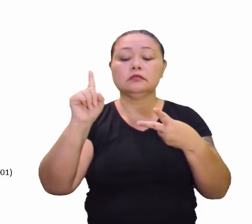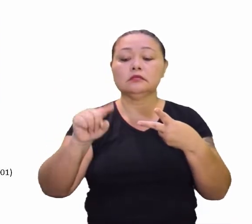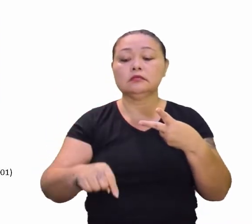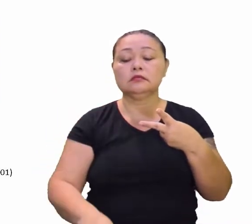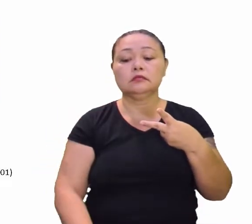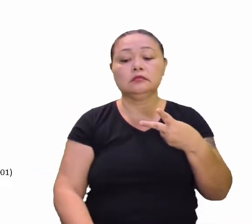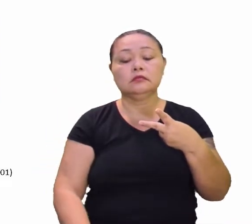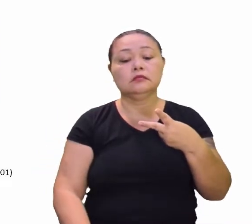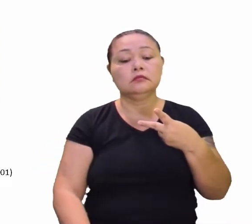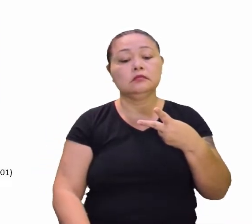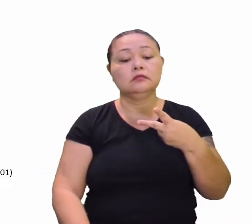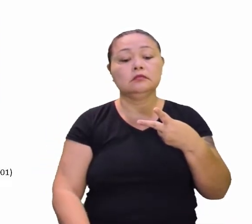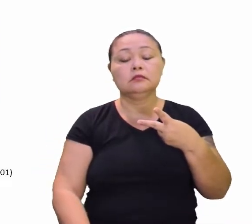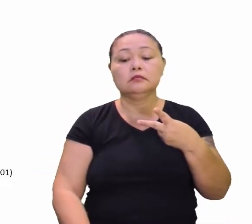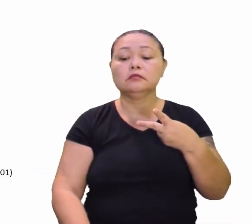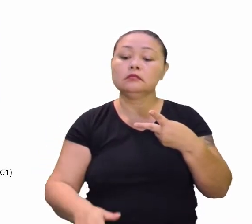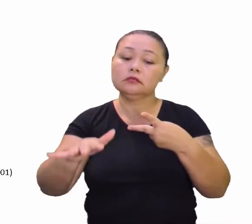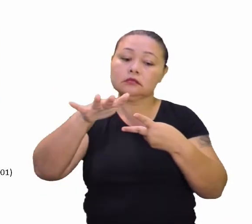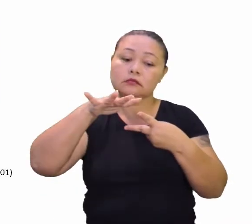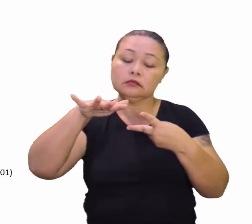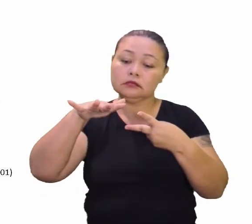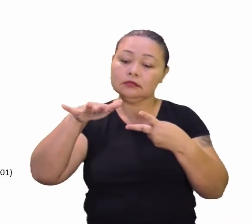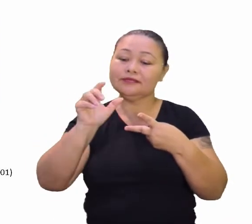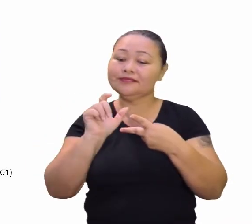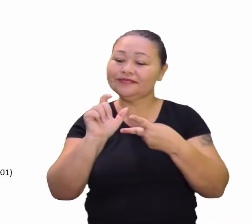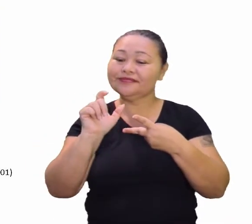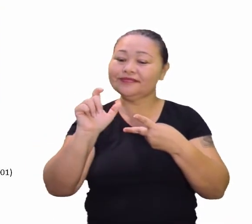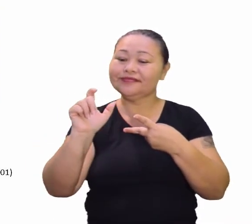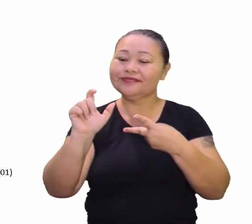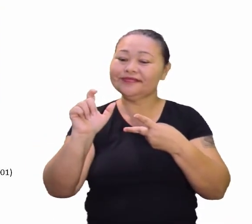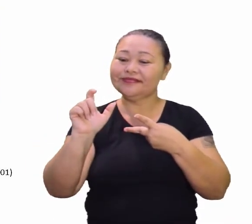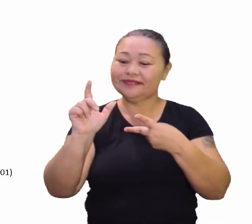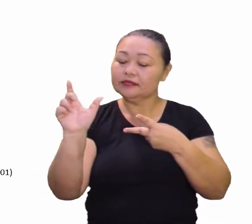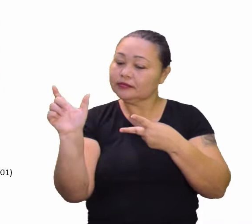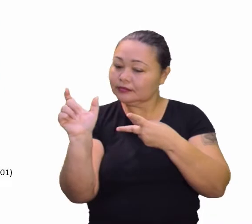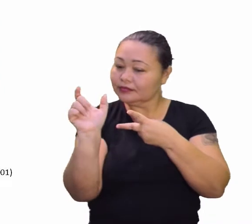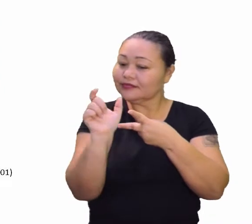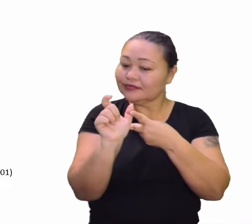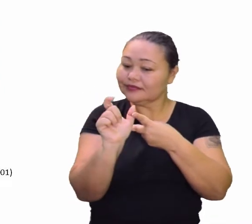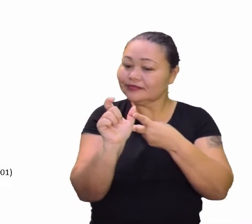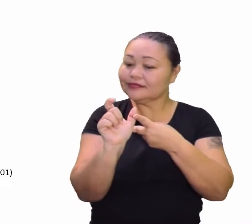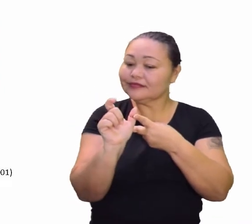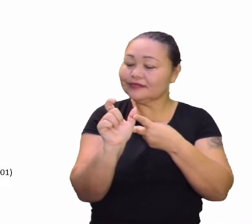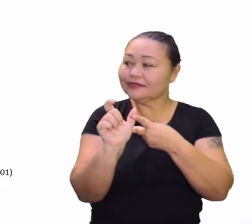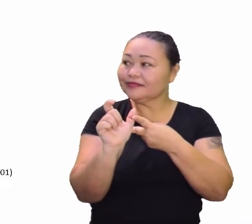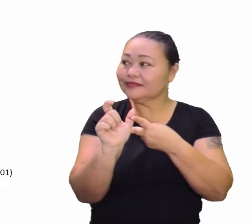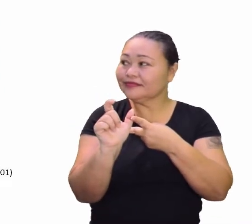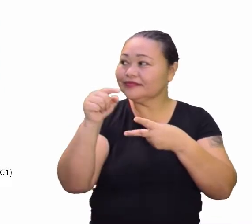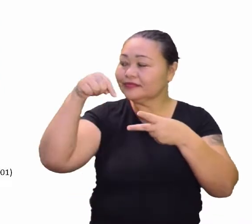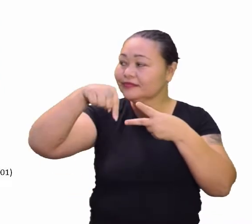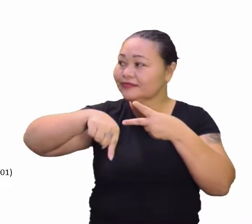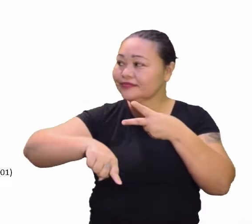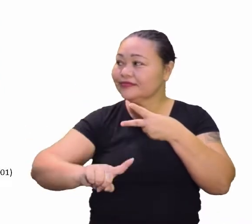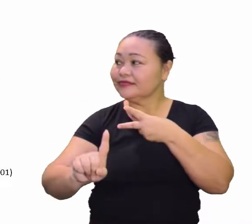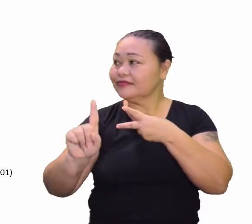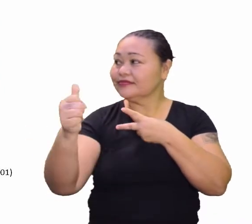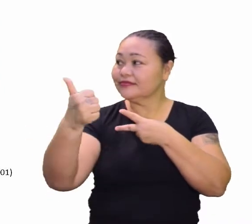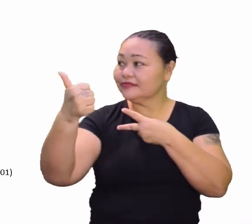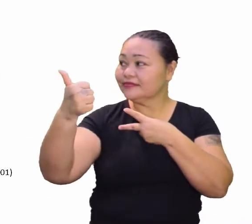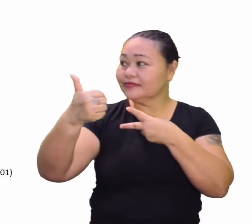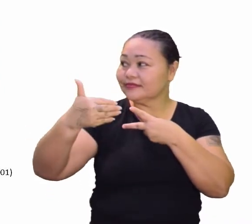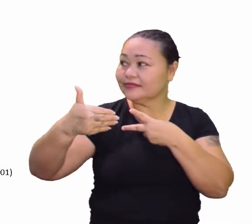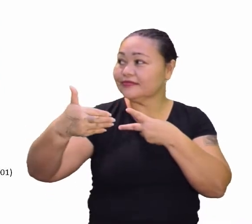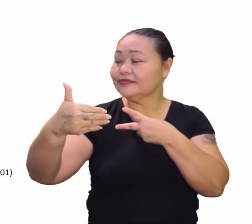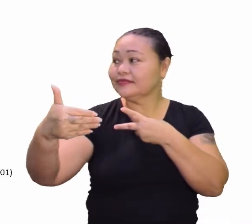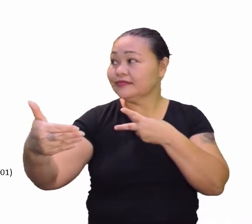primário, pelo sentido etimológico da formação dessa palavra, é o que vem primeiro.